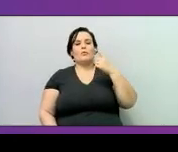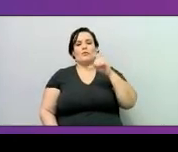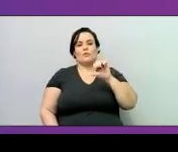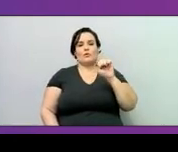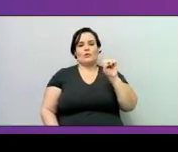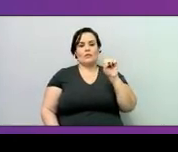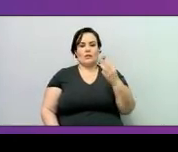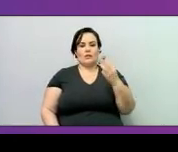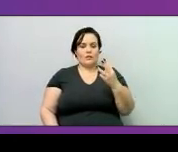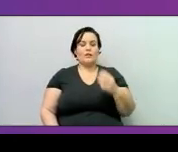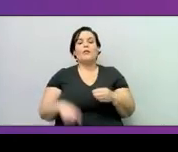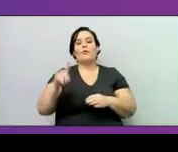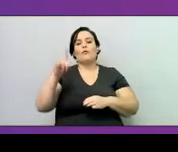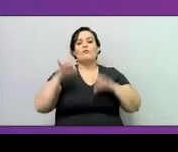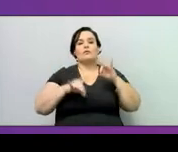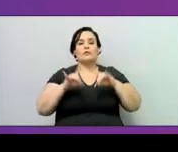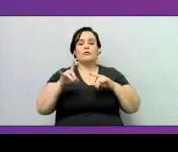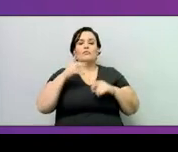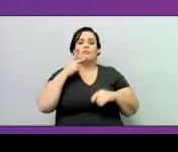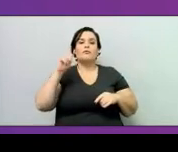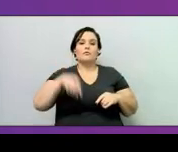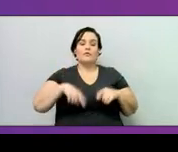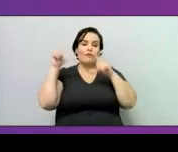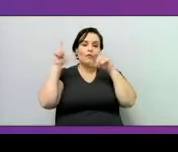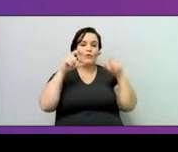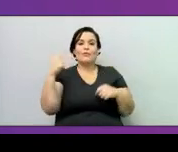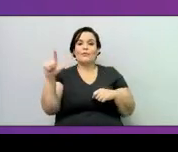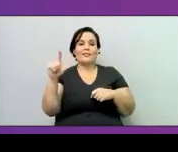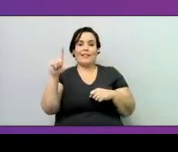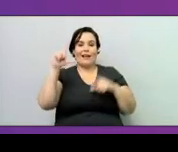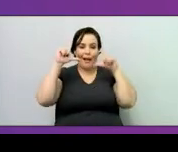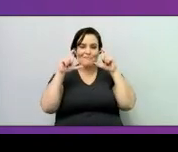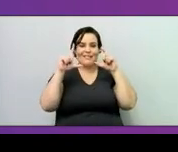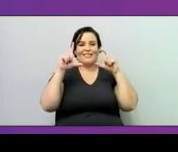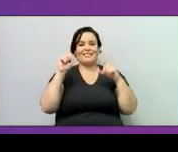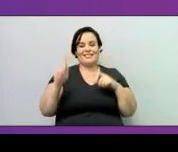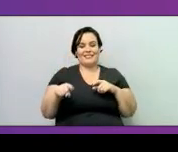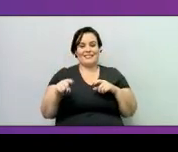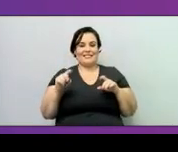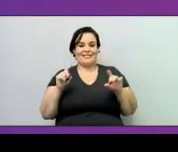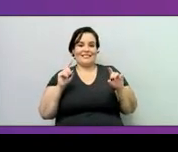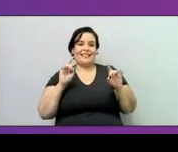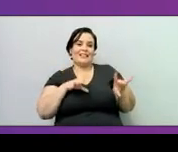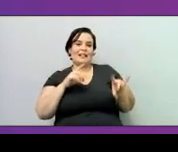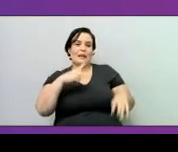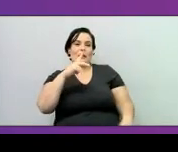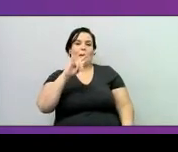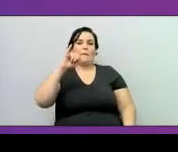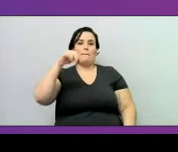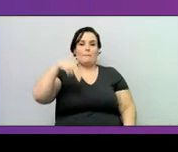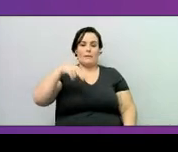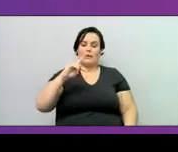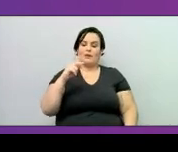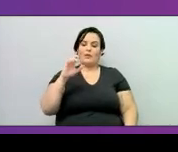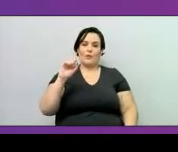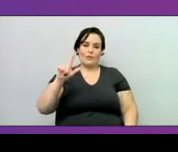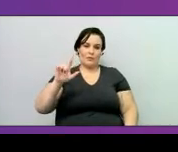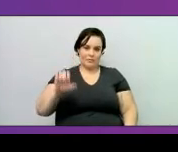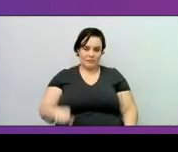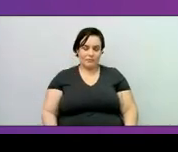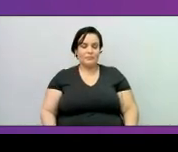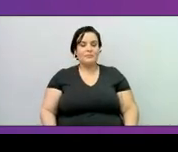que ela chamou de fotografia sem câmera e nada mais ela daqui até aqui em Capim rolo no caso né e eu eu acabei